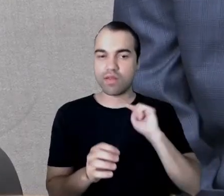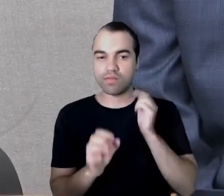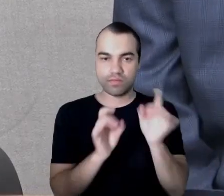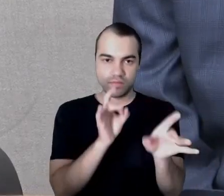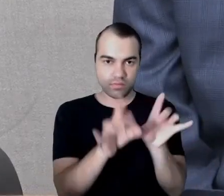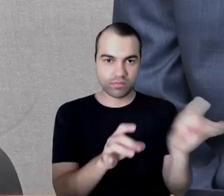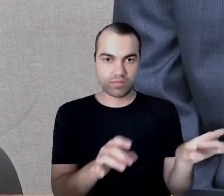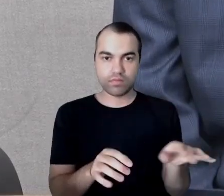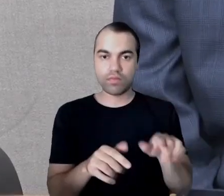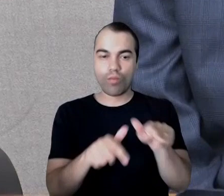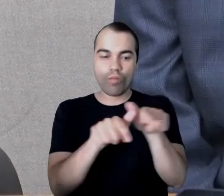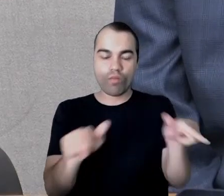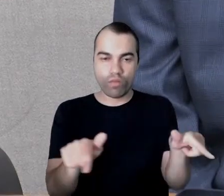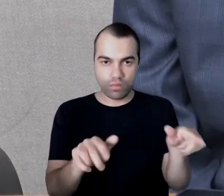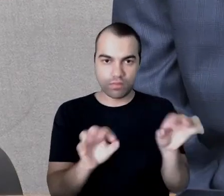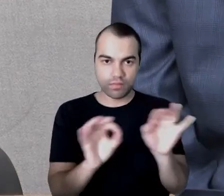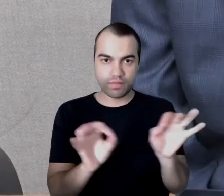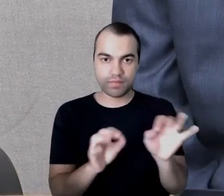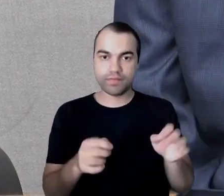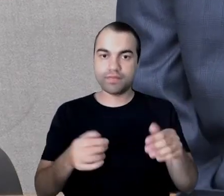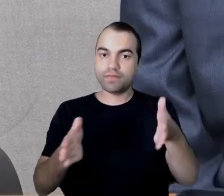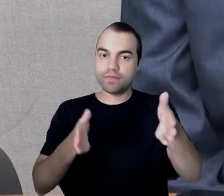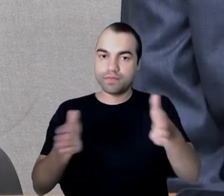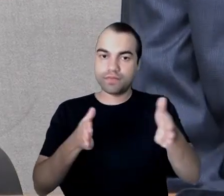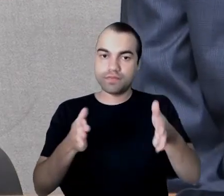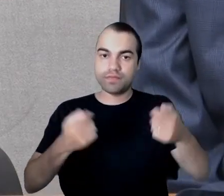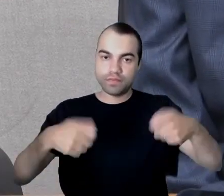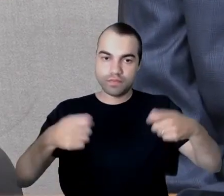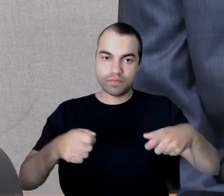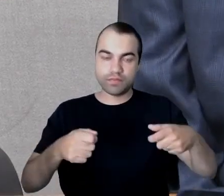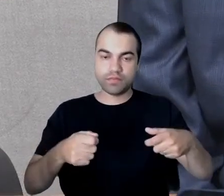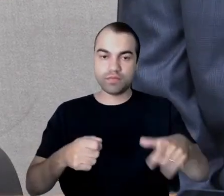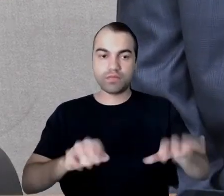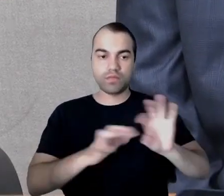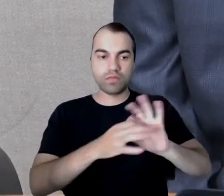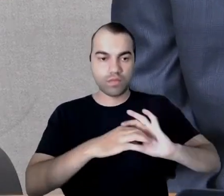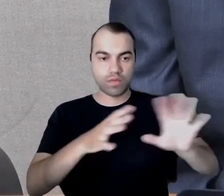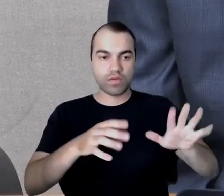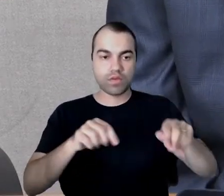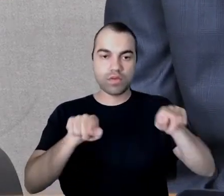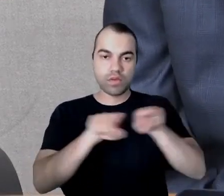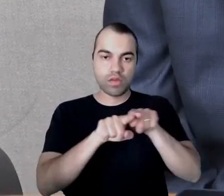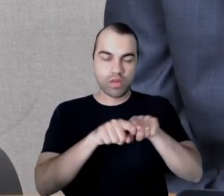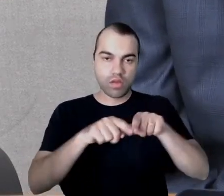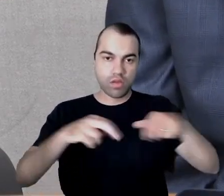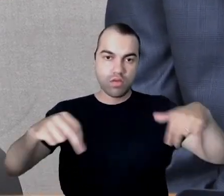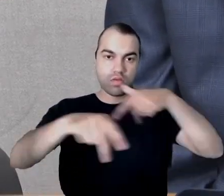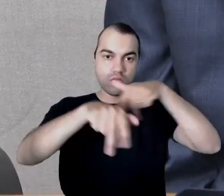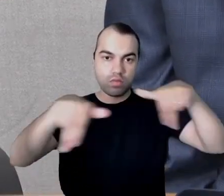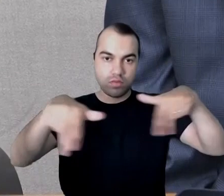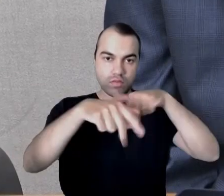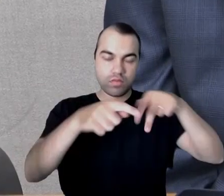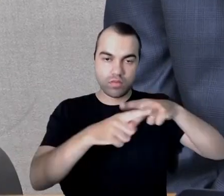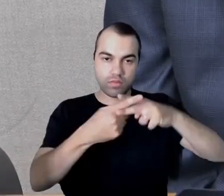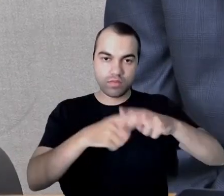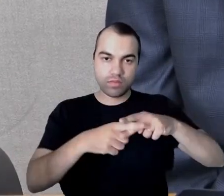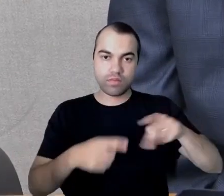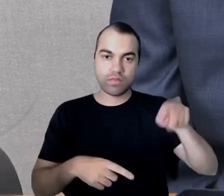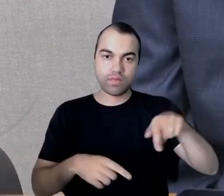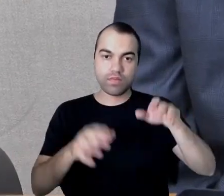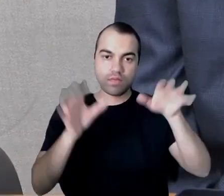estudos identificaram as passagens que devem permanecer desobstruídas e aquelas passagens de pedestres e manutenção de rede que se destacam como